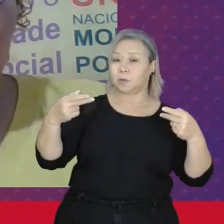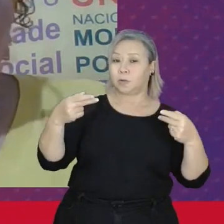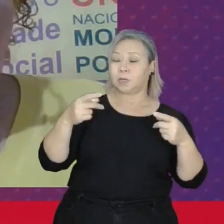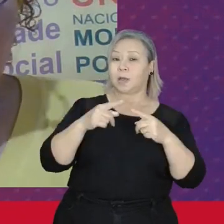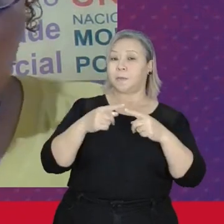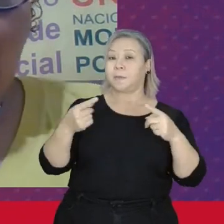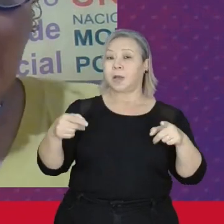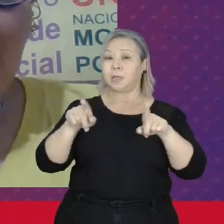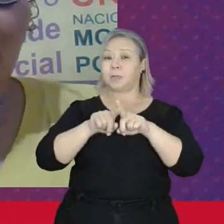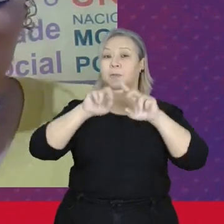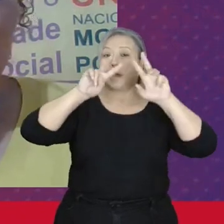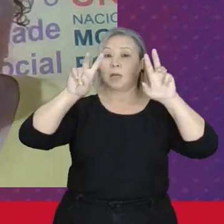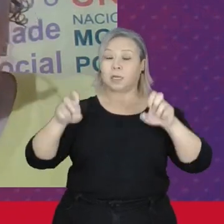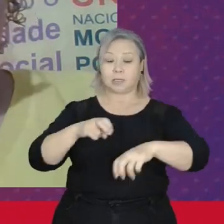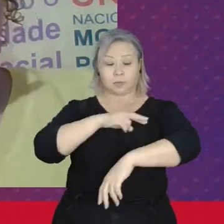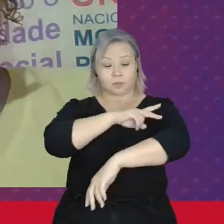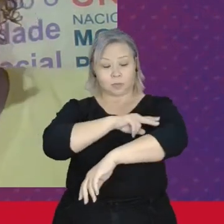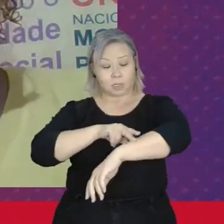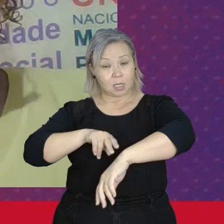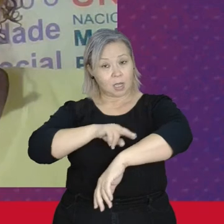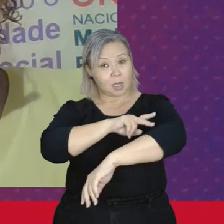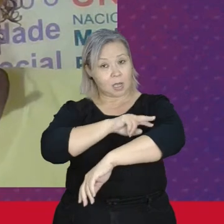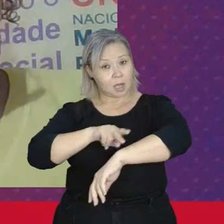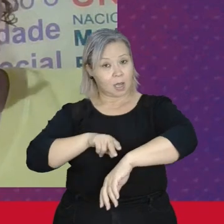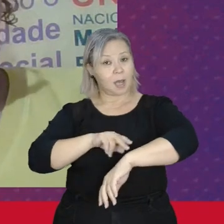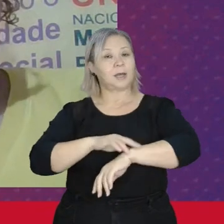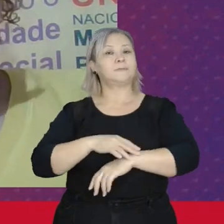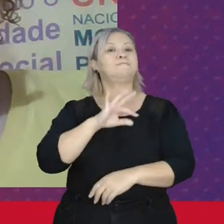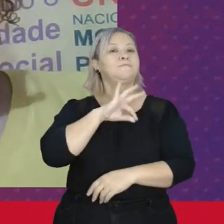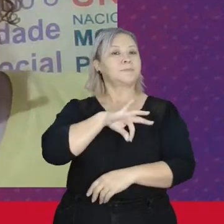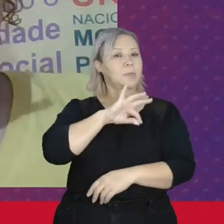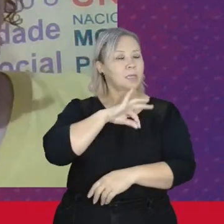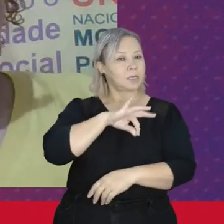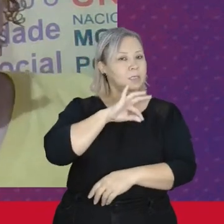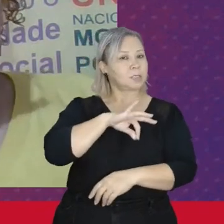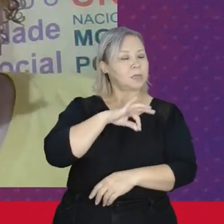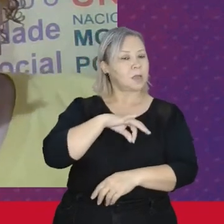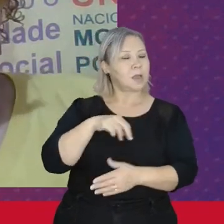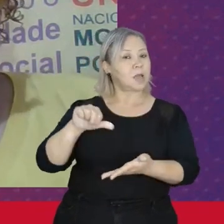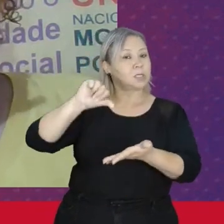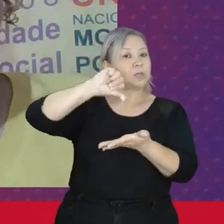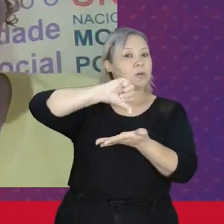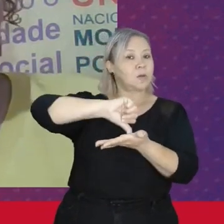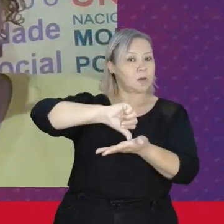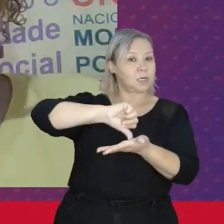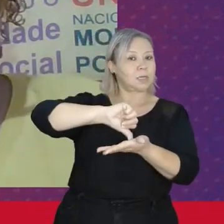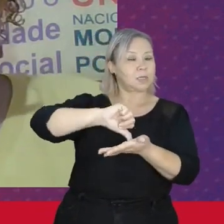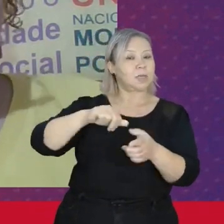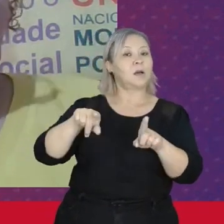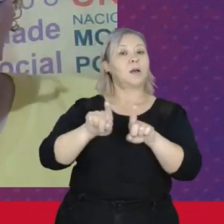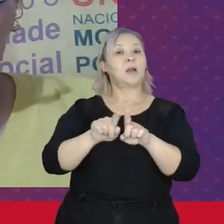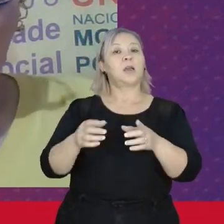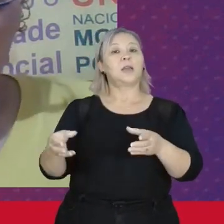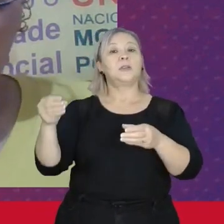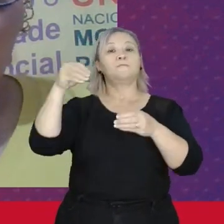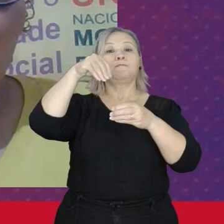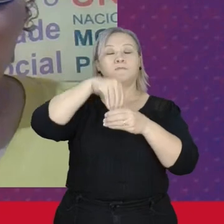a questão de raça, de renda, de localização, e